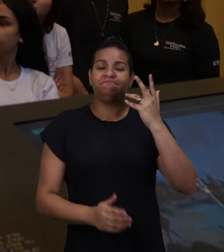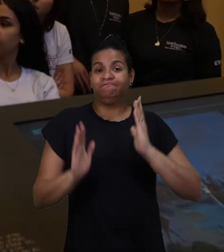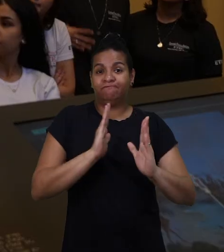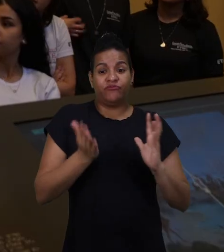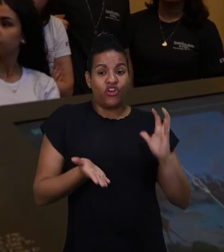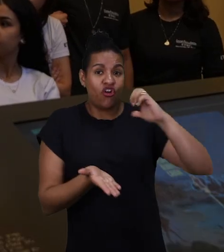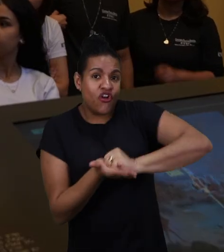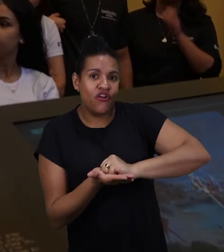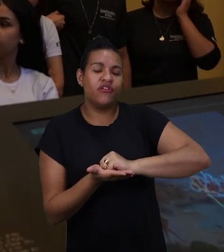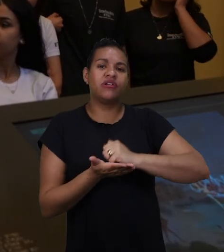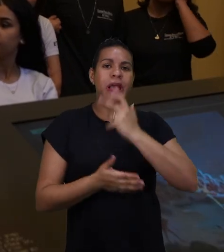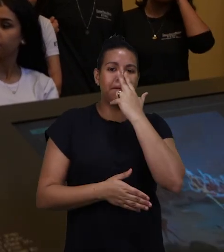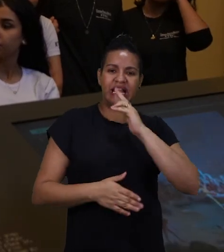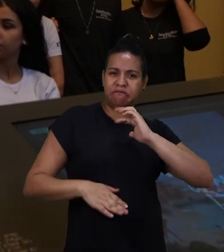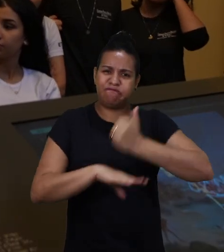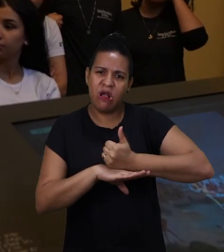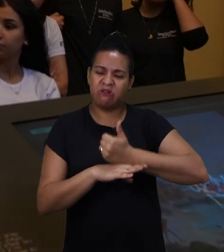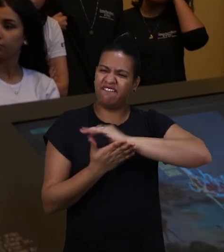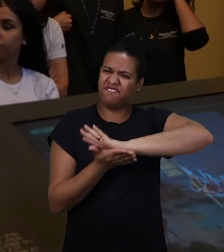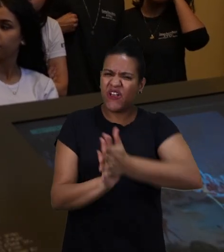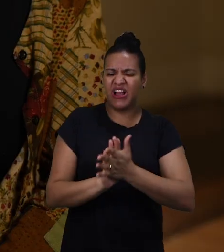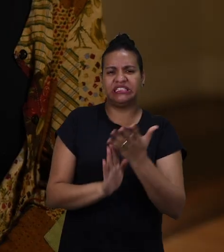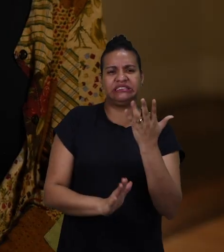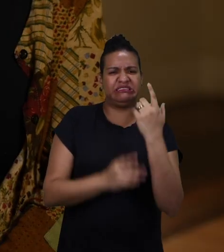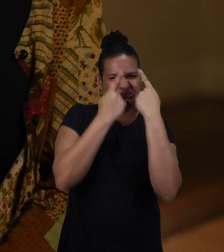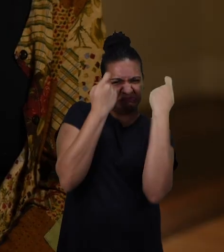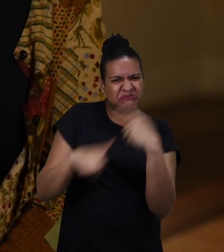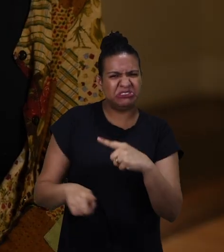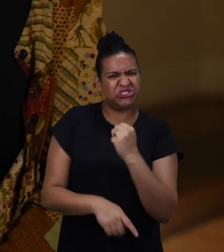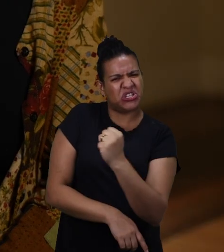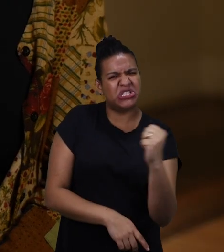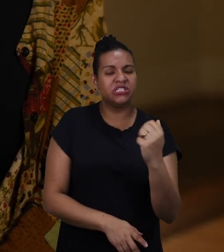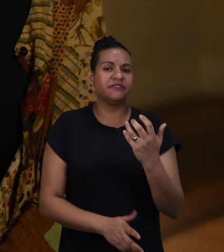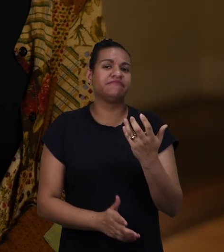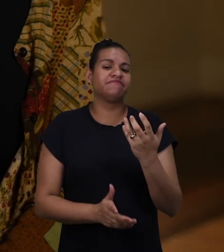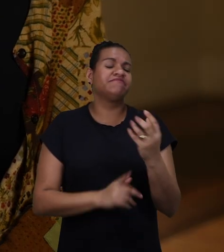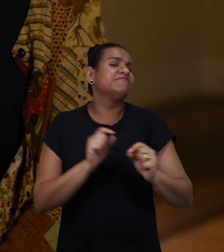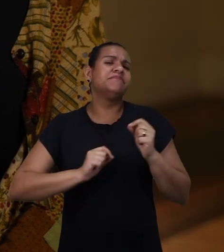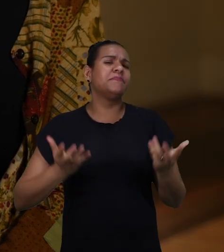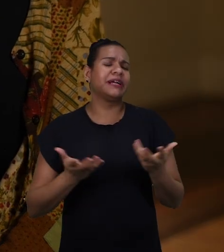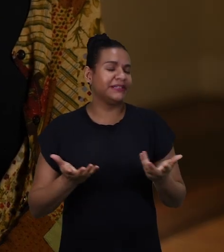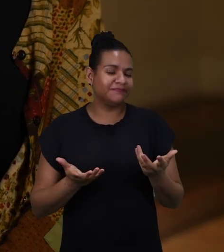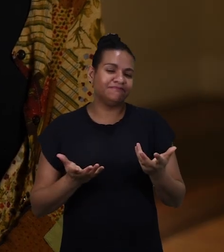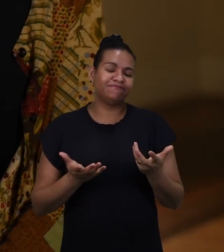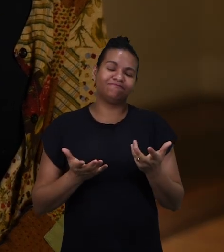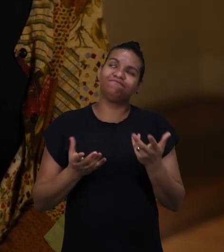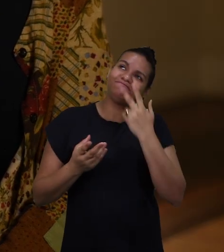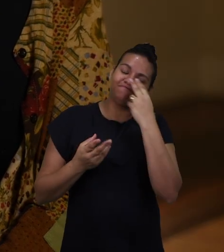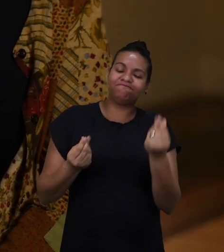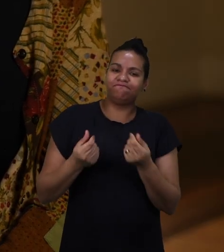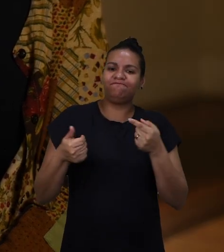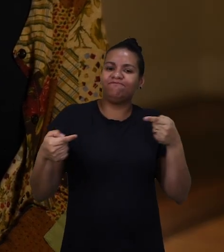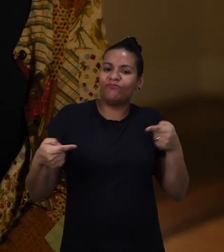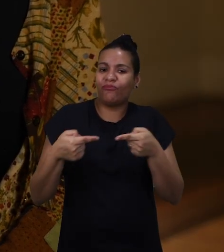memória colonial, uma memória de violência, de genocídio. Aline Magalhães, curadora-chefe do Museu Paulista.